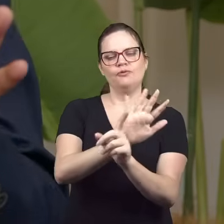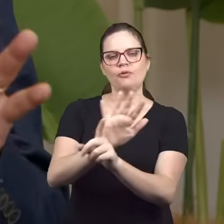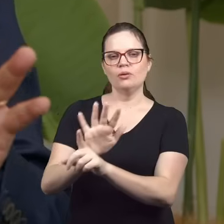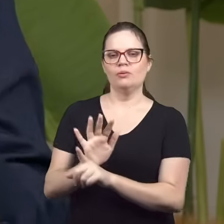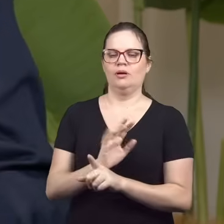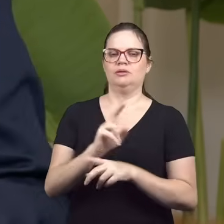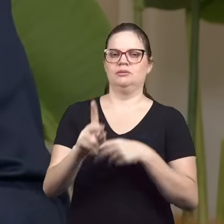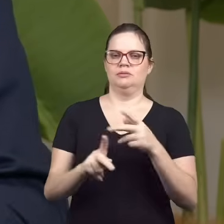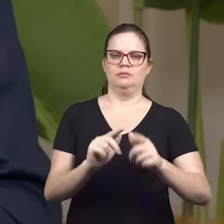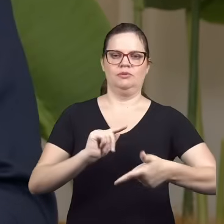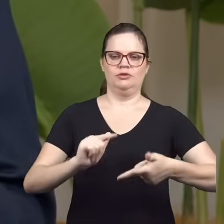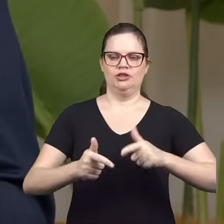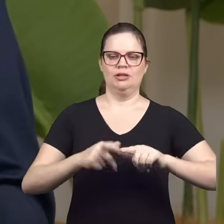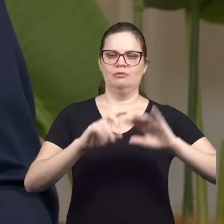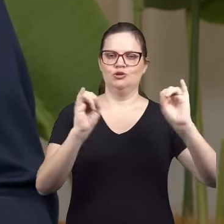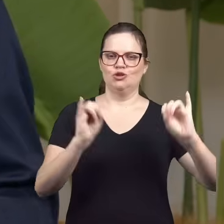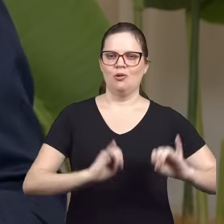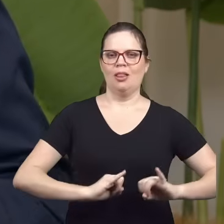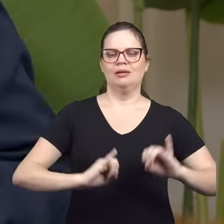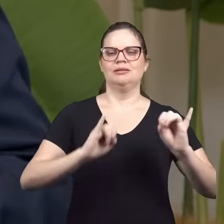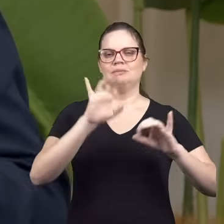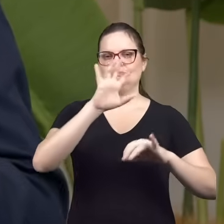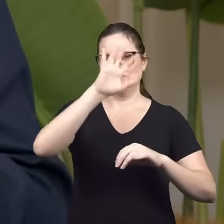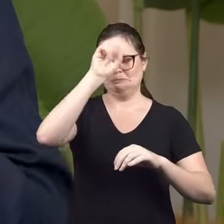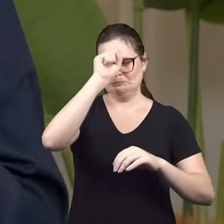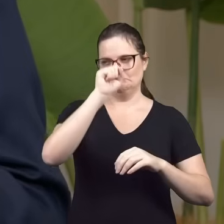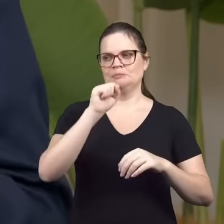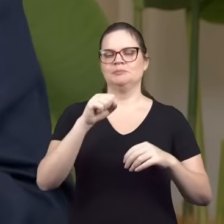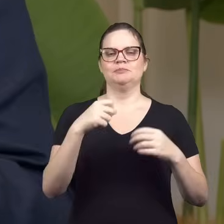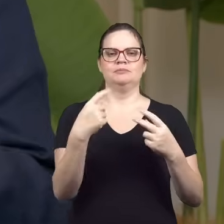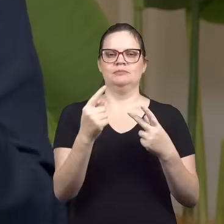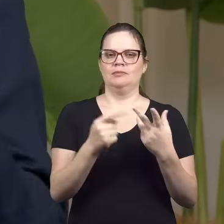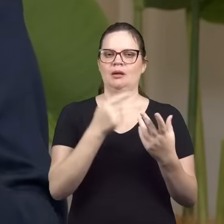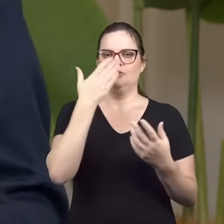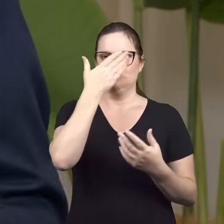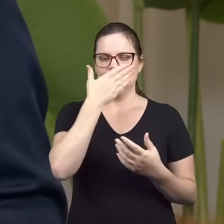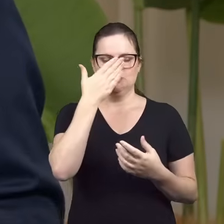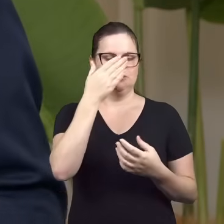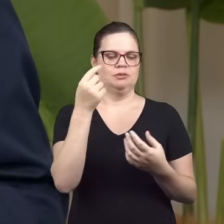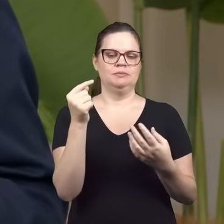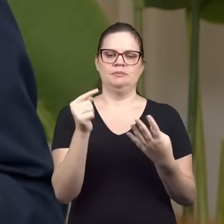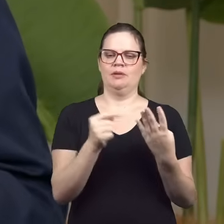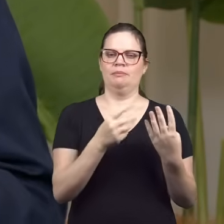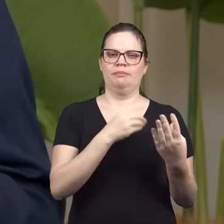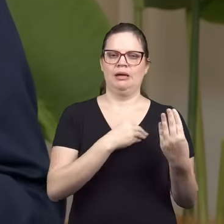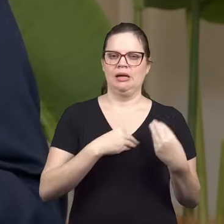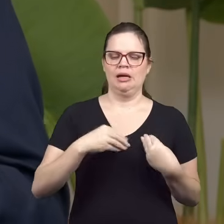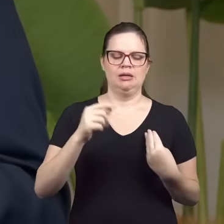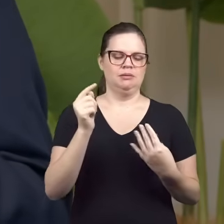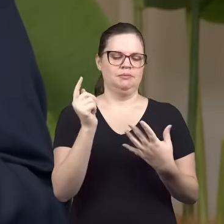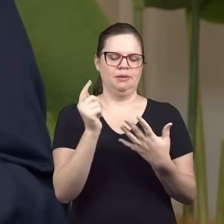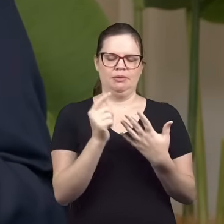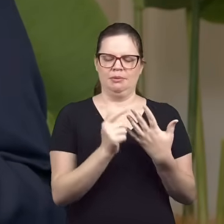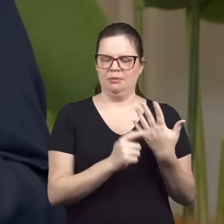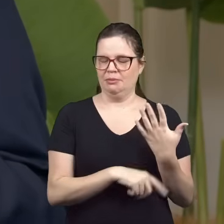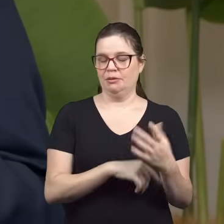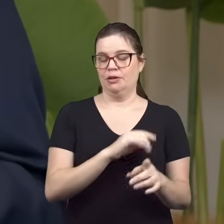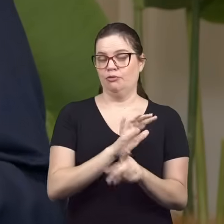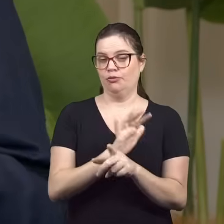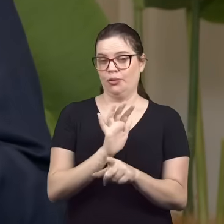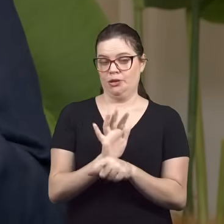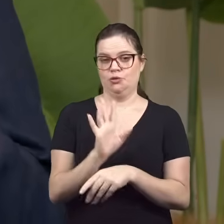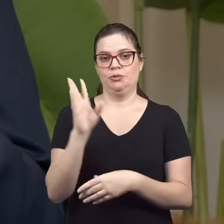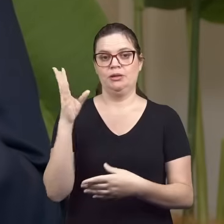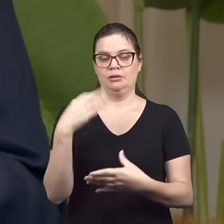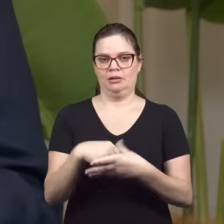à nação de Israel, como idolatria, feitiçaria, prostituição, pecados, e